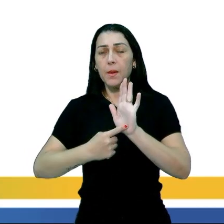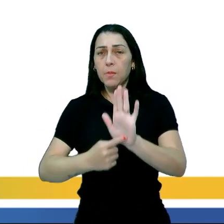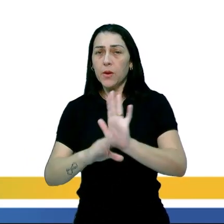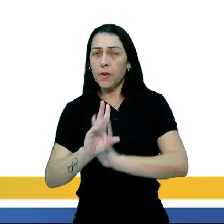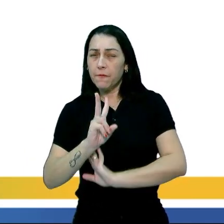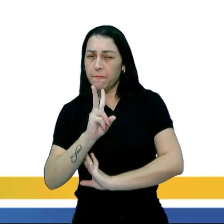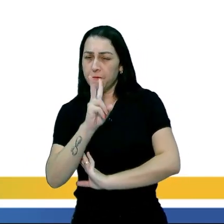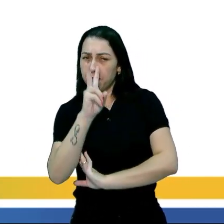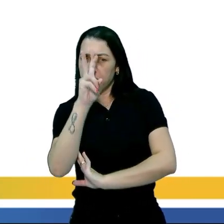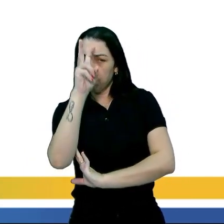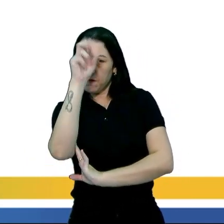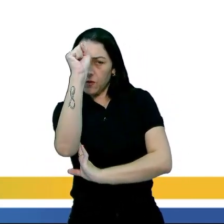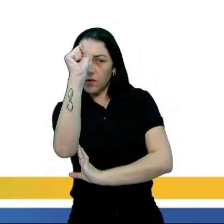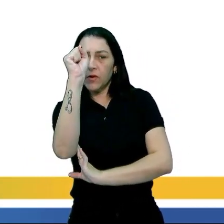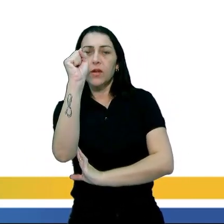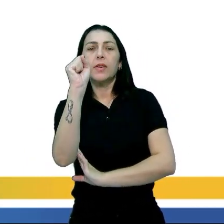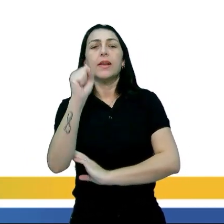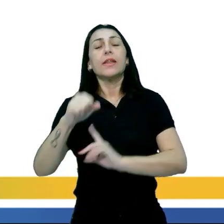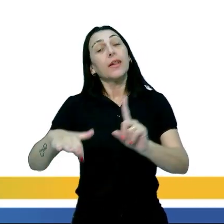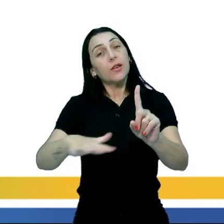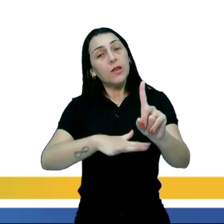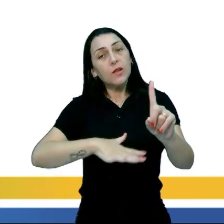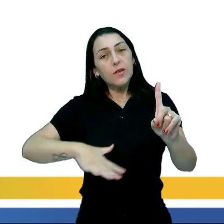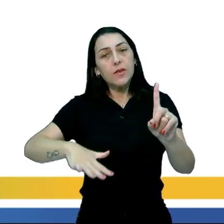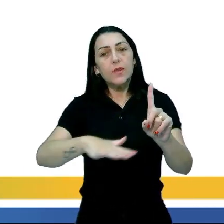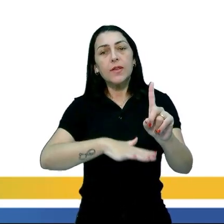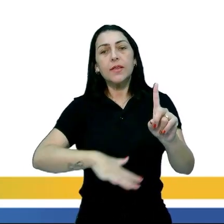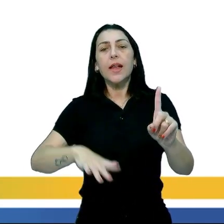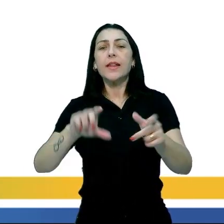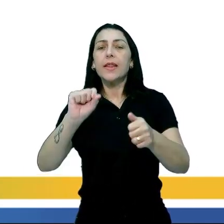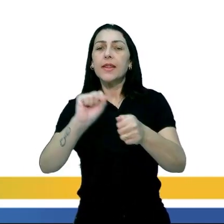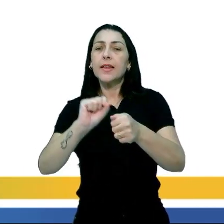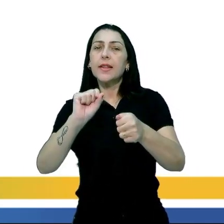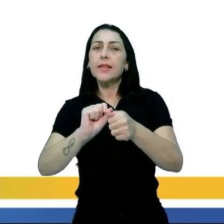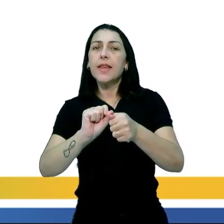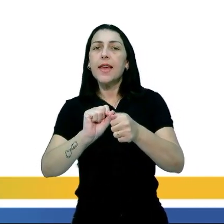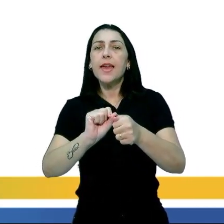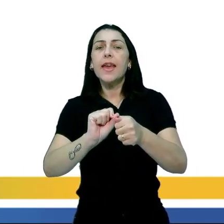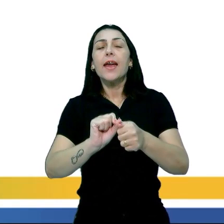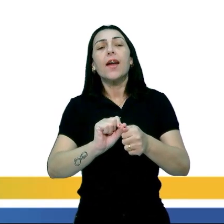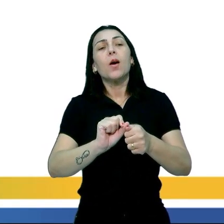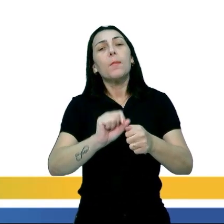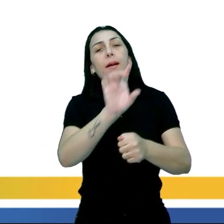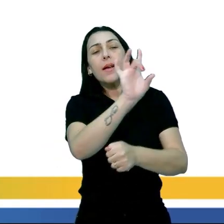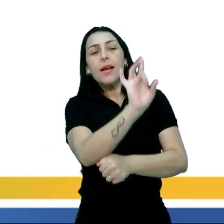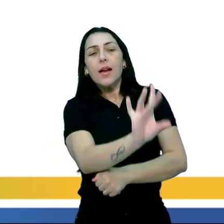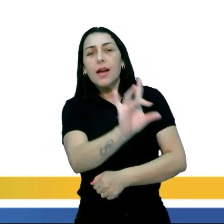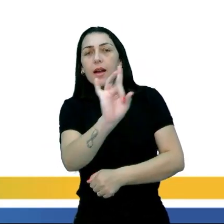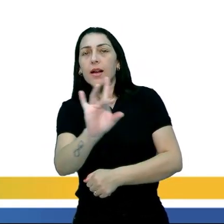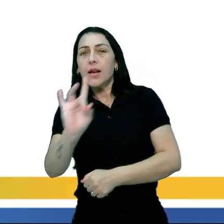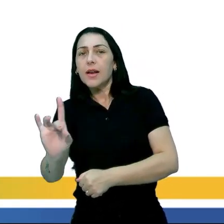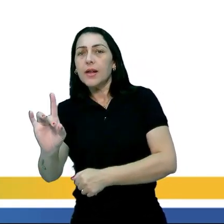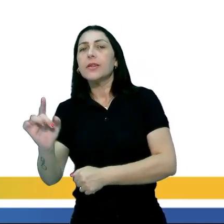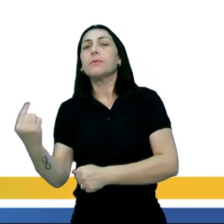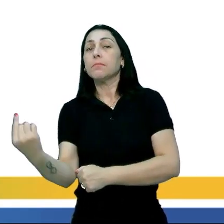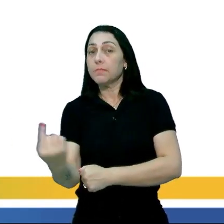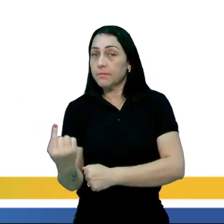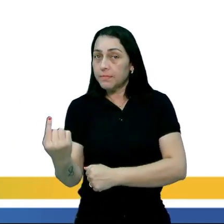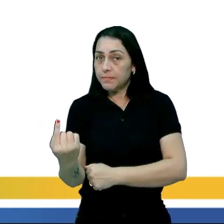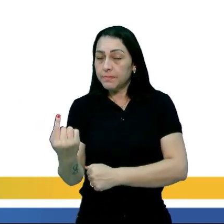Letra C, mostra a força coercitiva que a sociedade exerce sobre